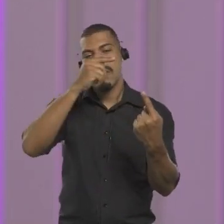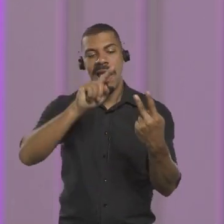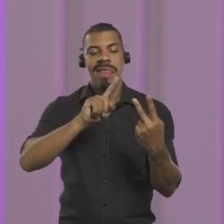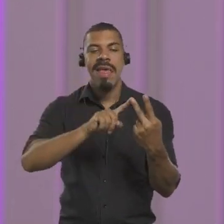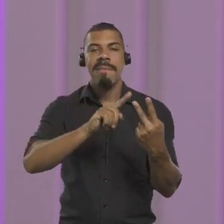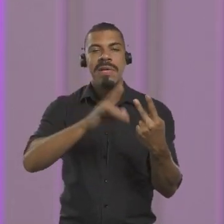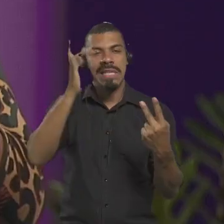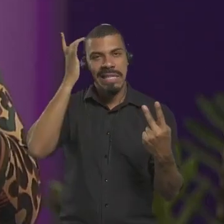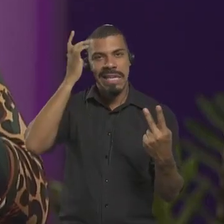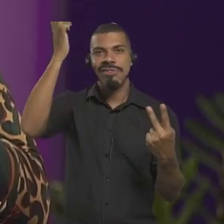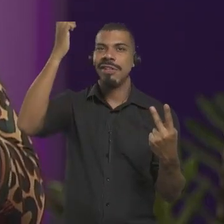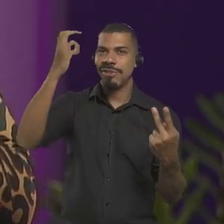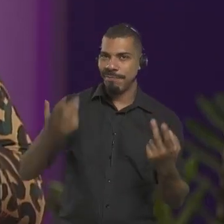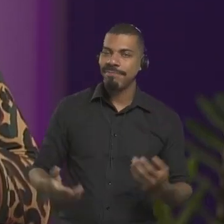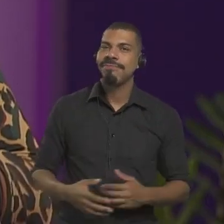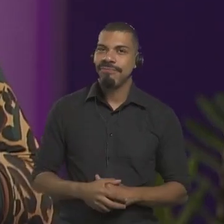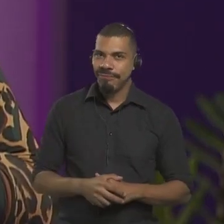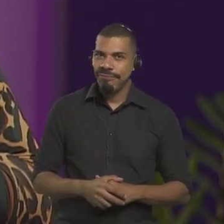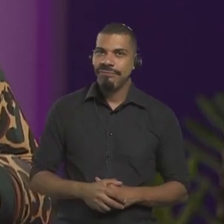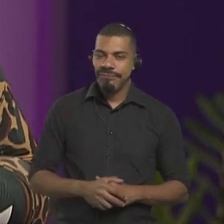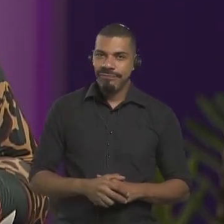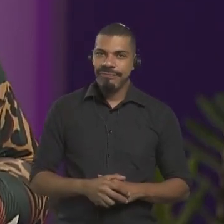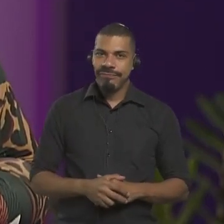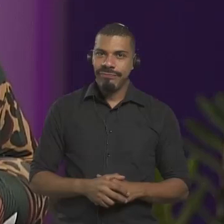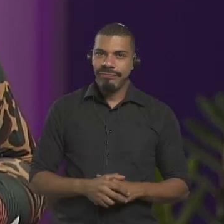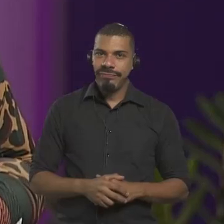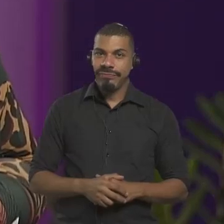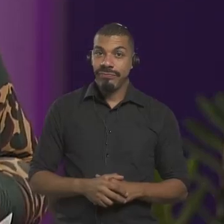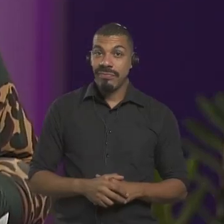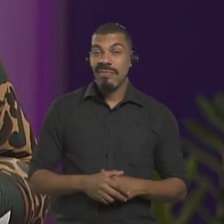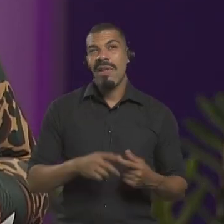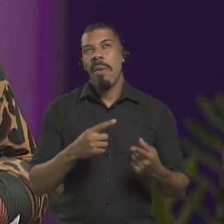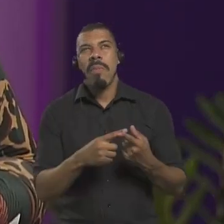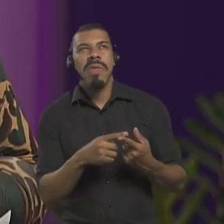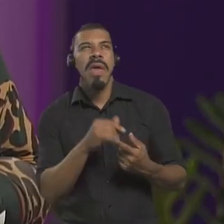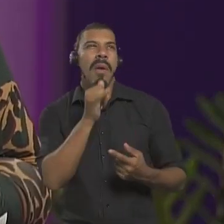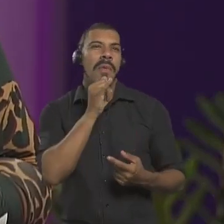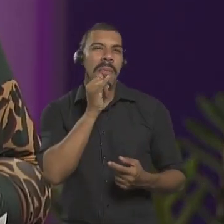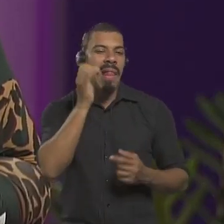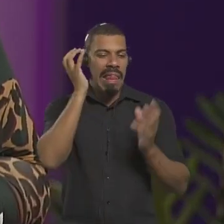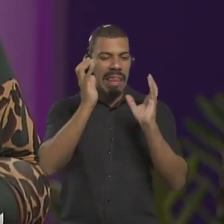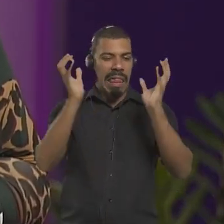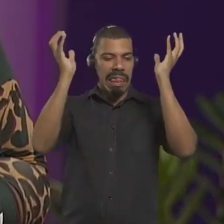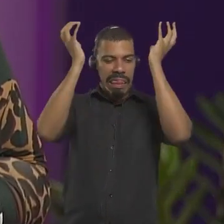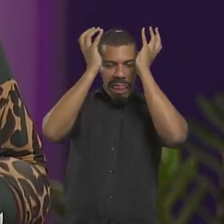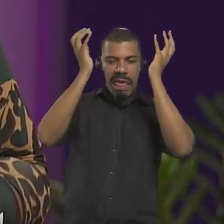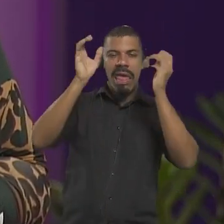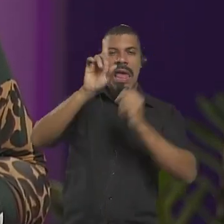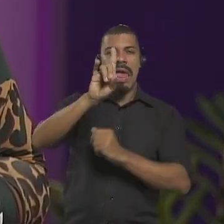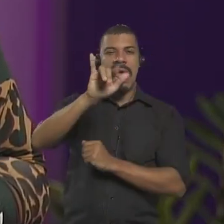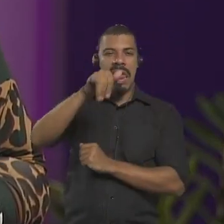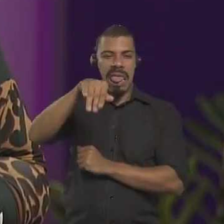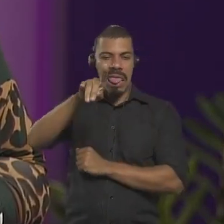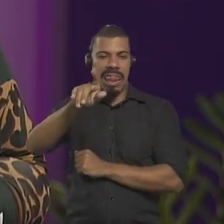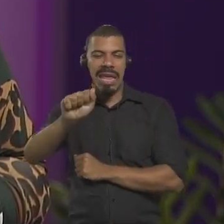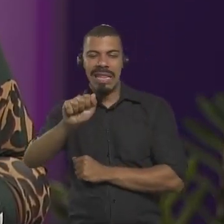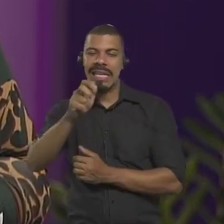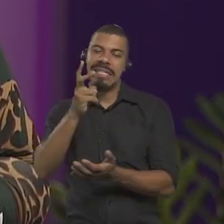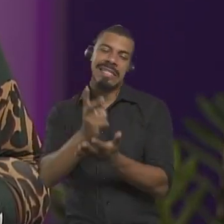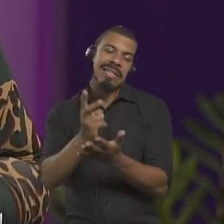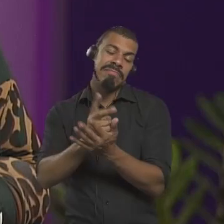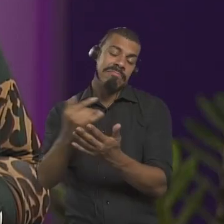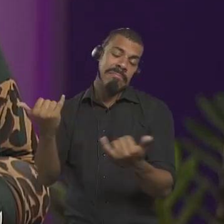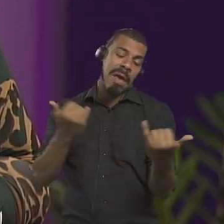Com certeza. Esse lugar da lindeza do deusa, do rainha, tá? Eu recebo com muito